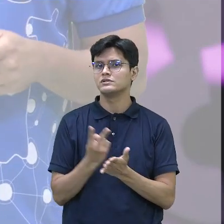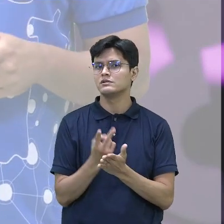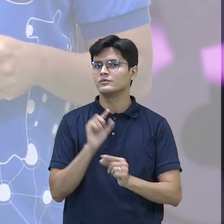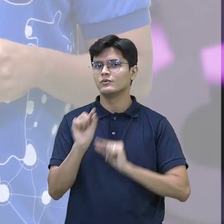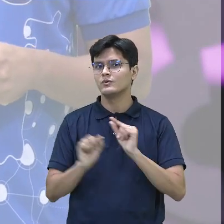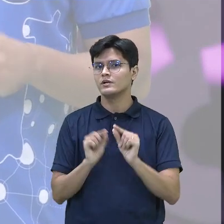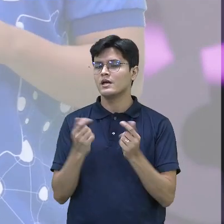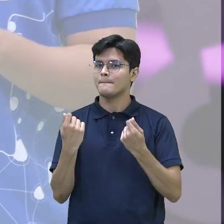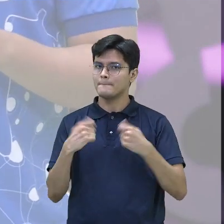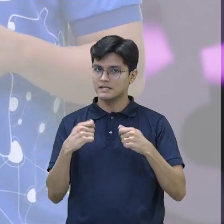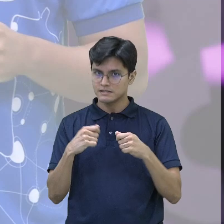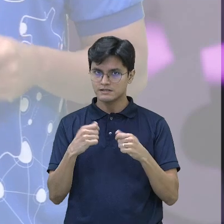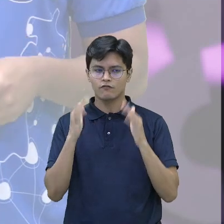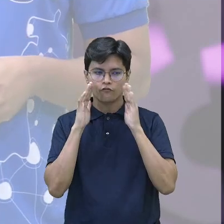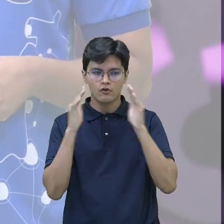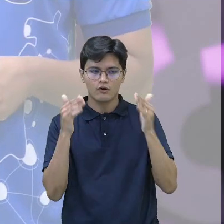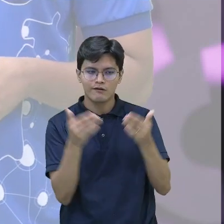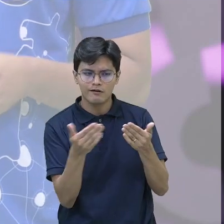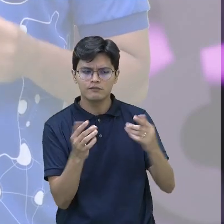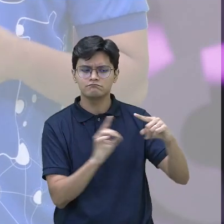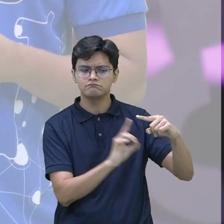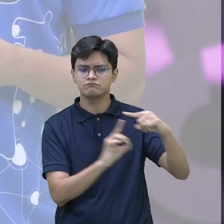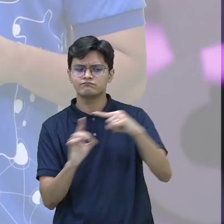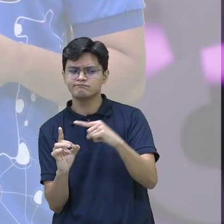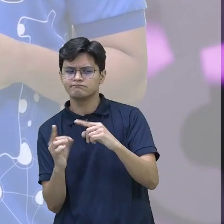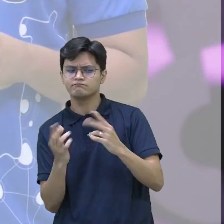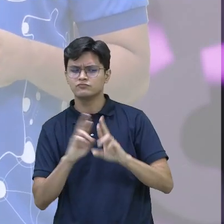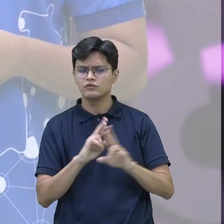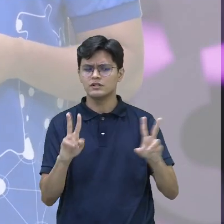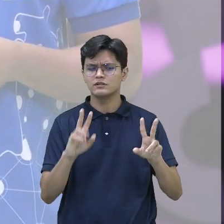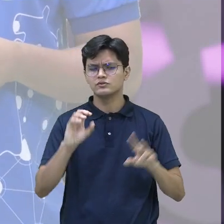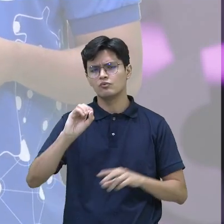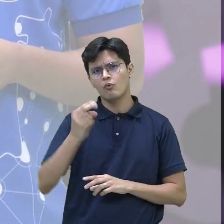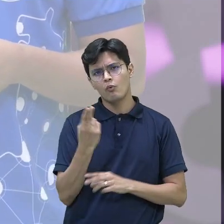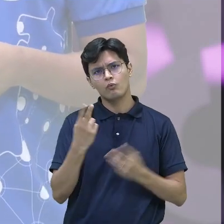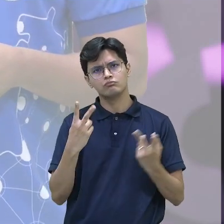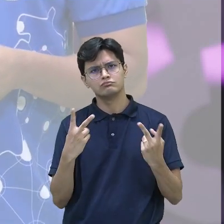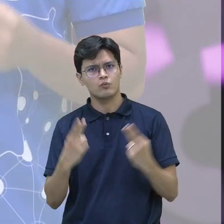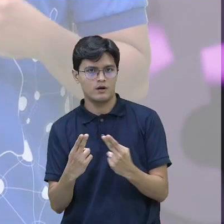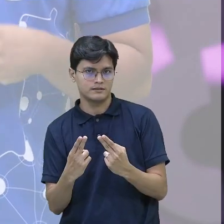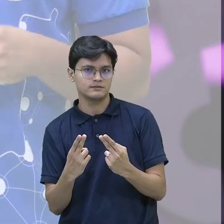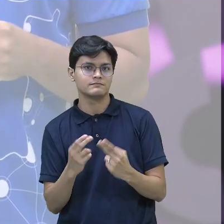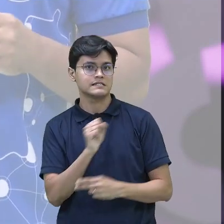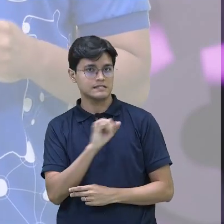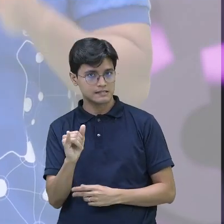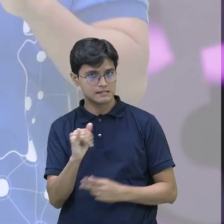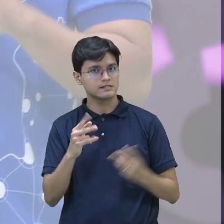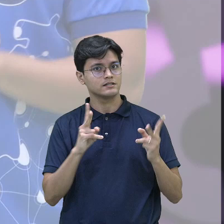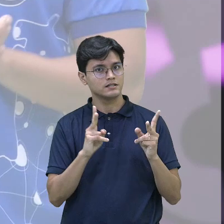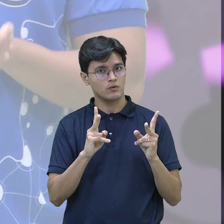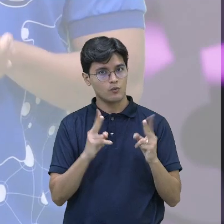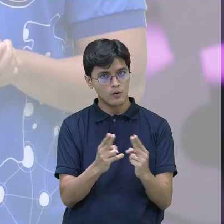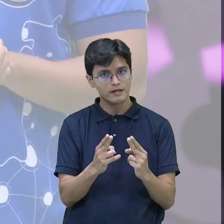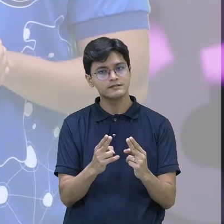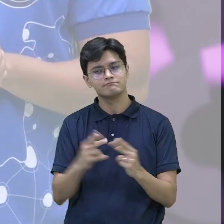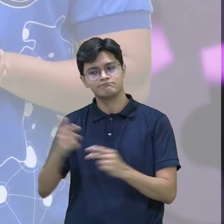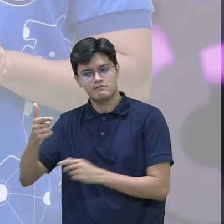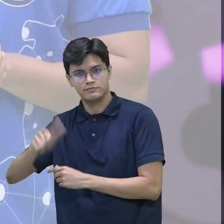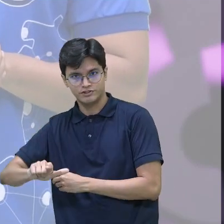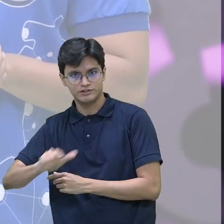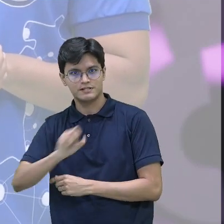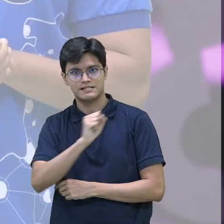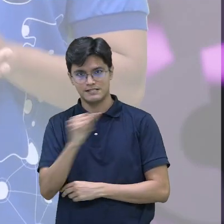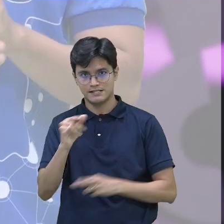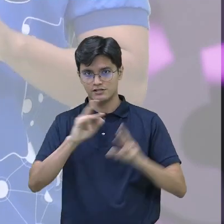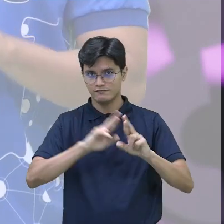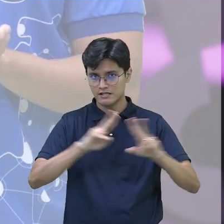olhar para o denominador, verificar se eles são iguais. Se eles são iguais, eu vou repetir. Se forem diferentes, já já a gente vai ver a regra,